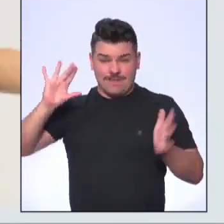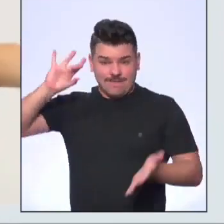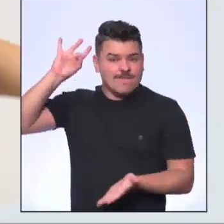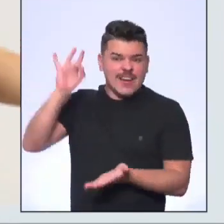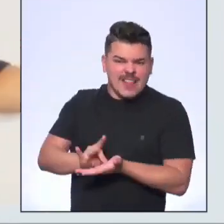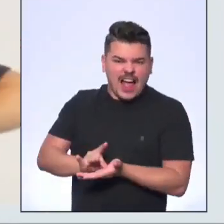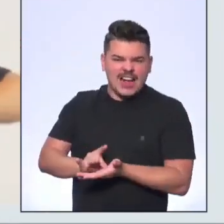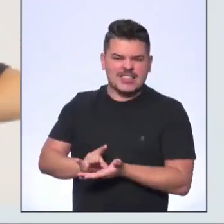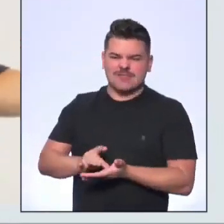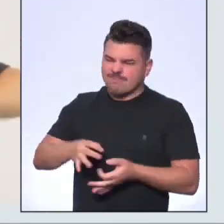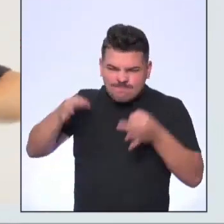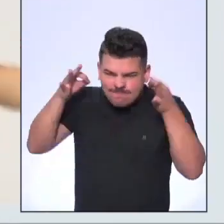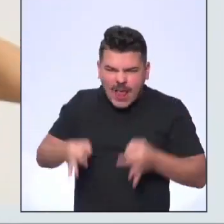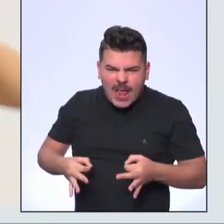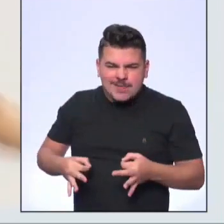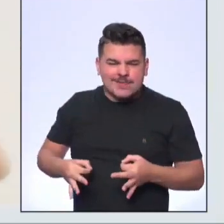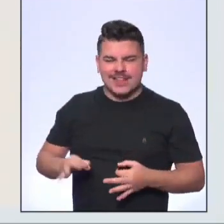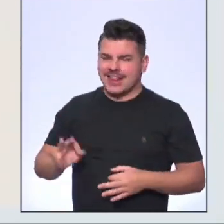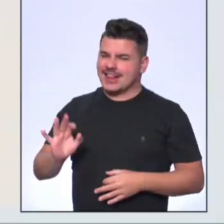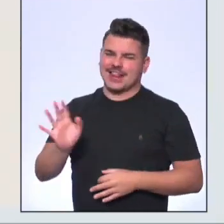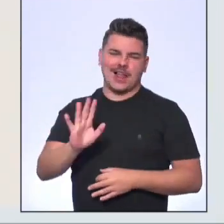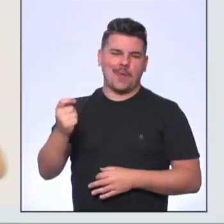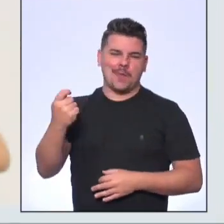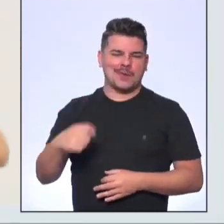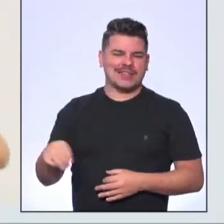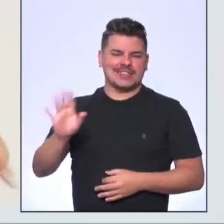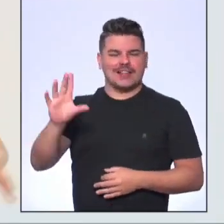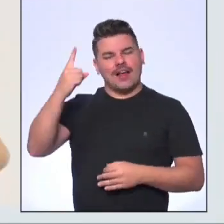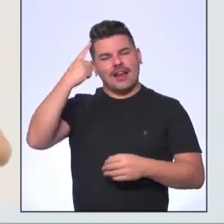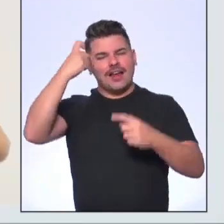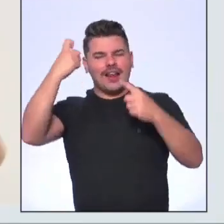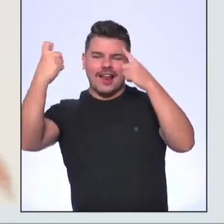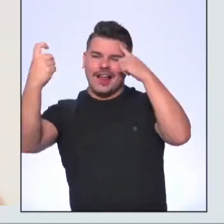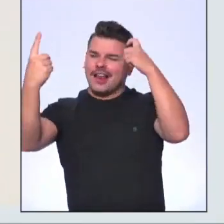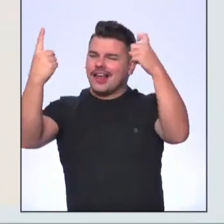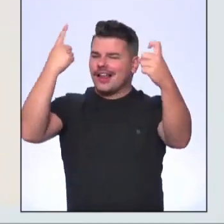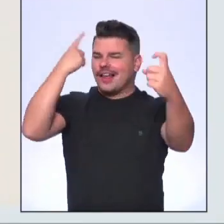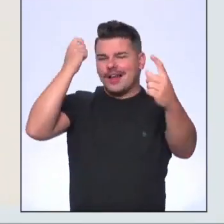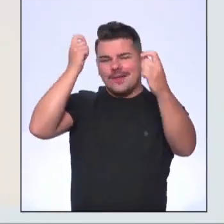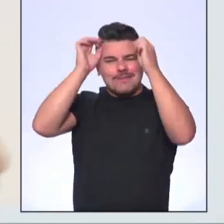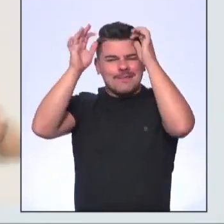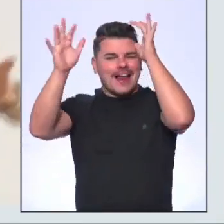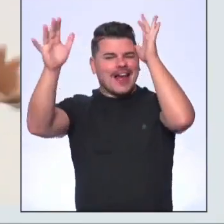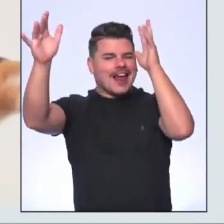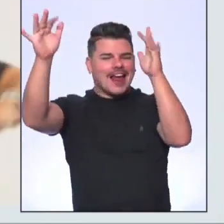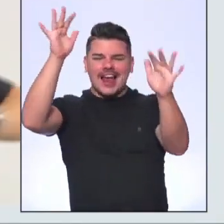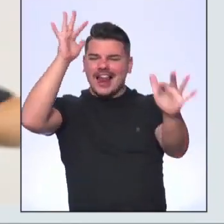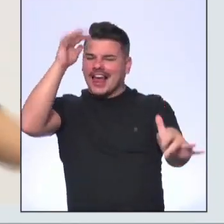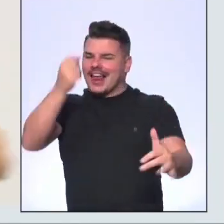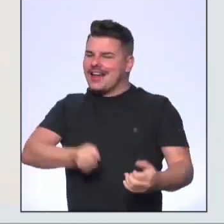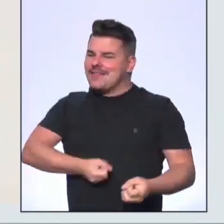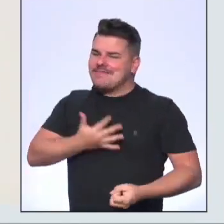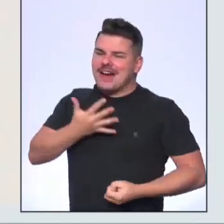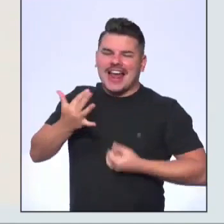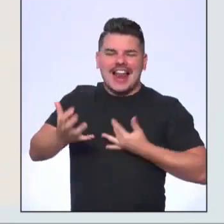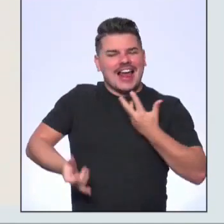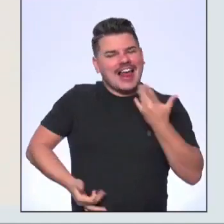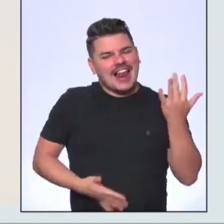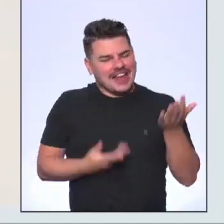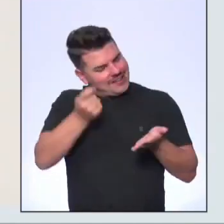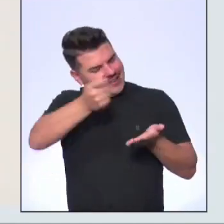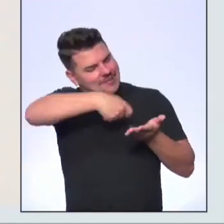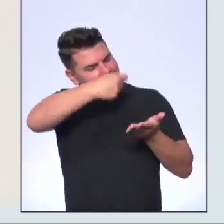a veracidade dos fatos. Ficção, criação livre, né? Fruto da imaginação livre